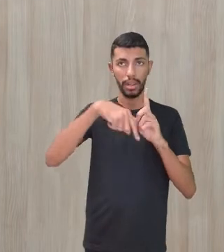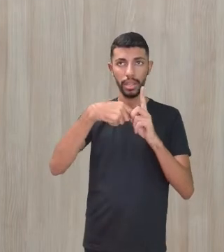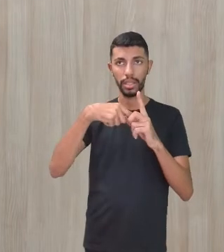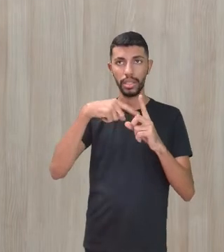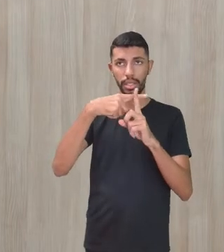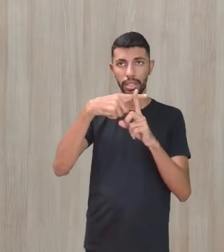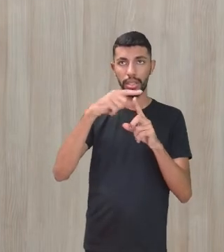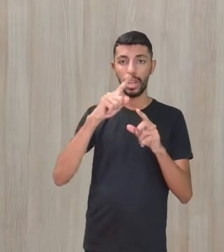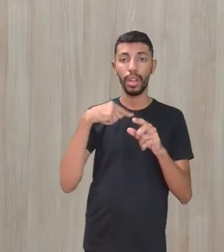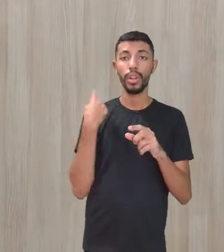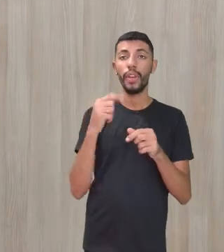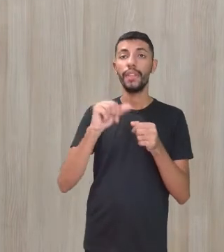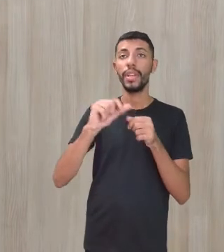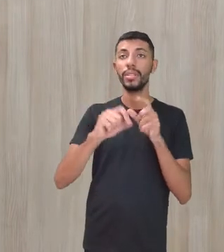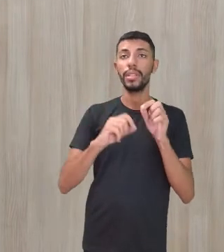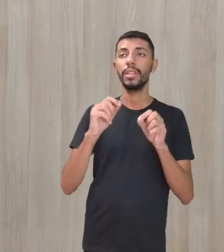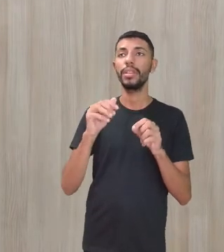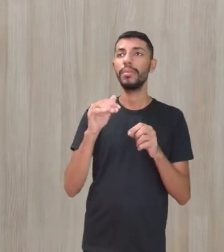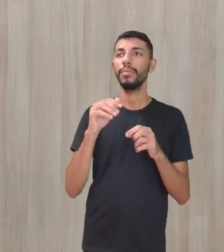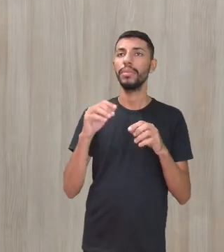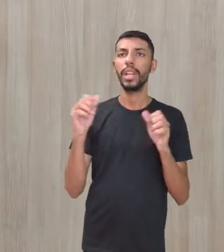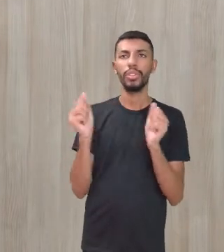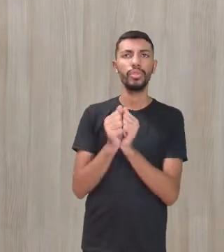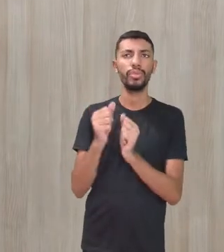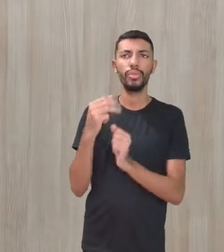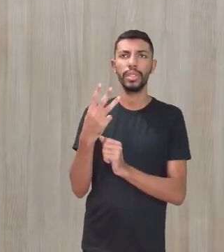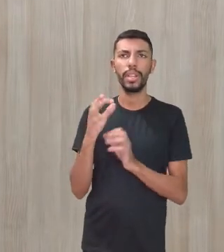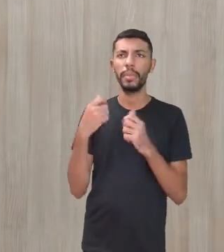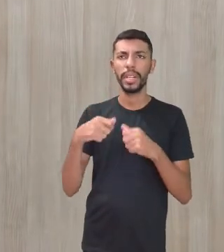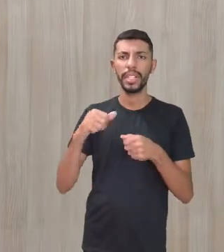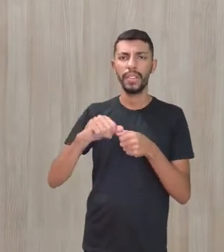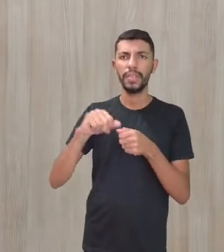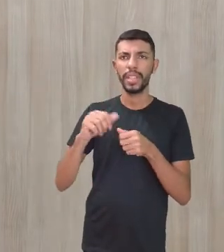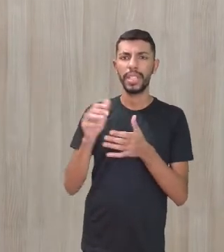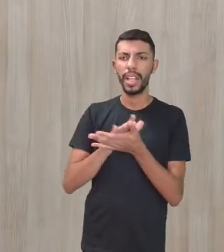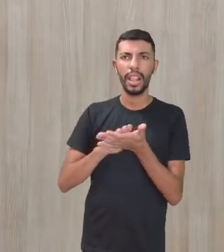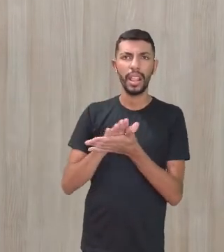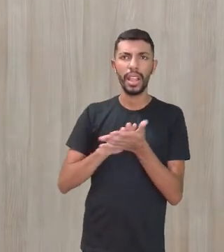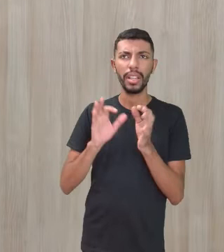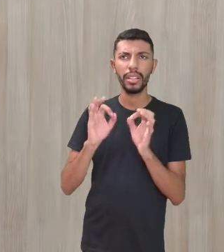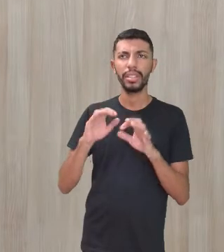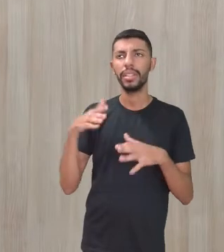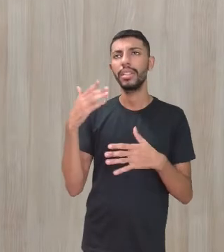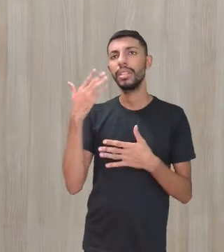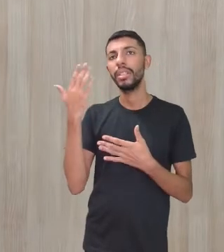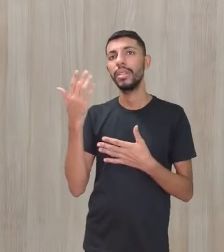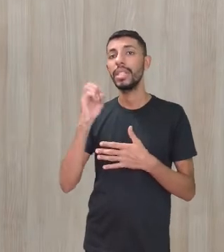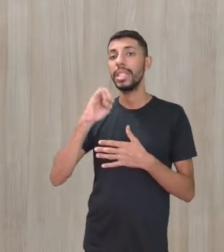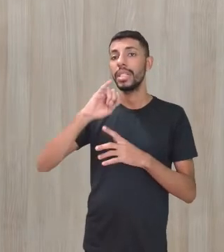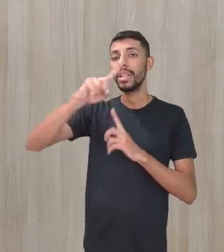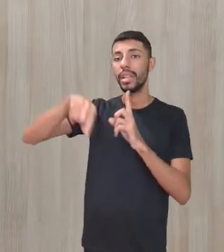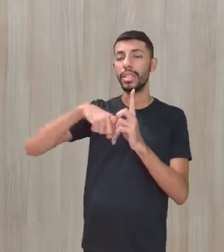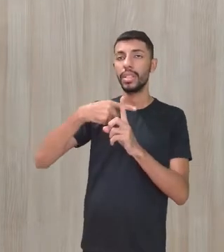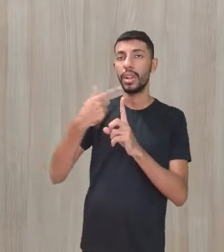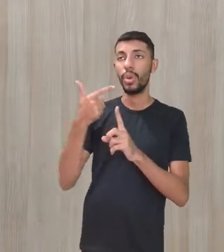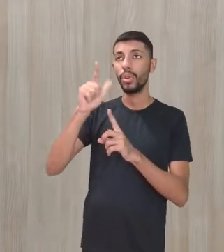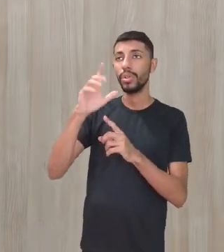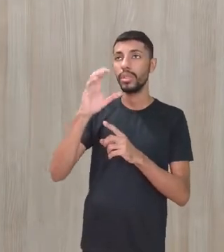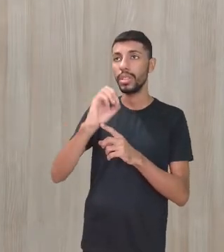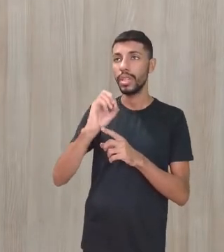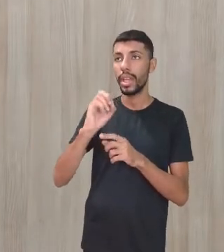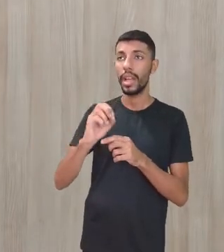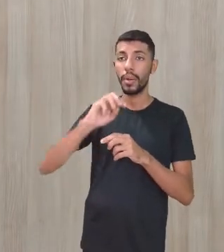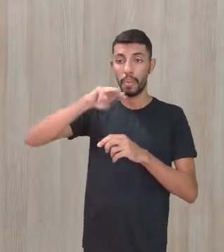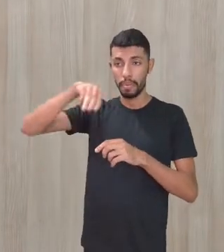com o 3. Então, a gente não precisa fazer mais nada. Se eu colocasse outro zero aqui e ficasse 1000, aí eu colocaria um zero do lado do